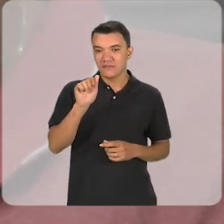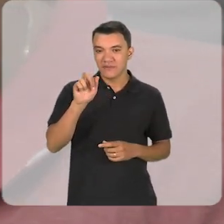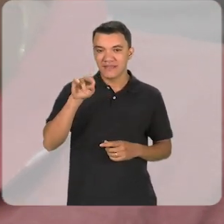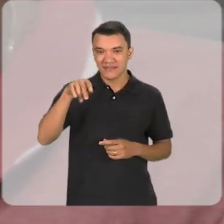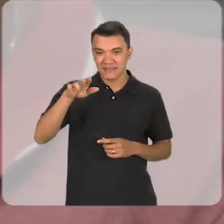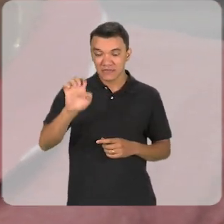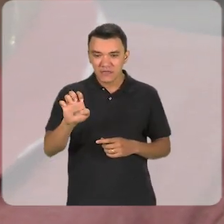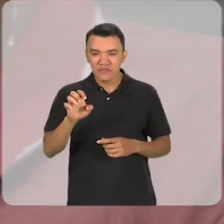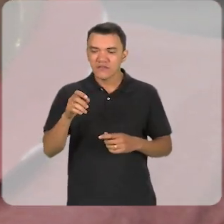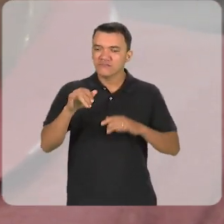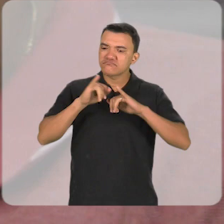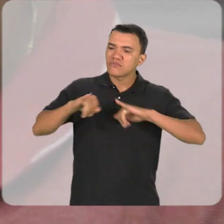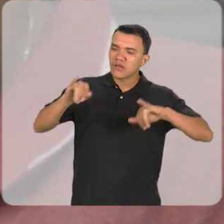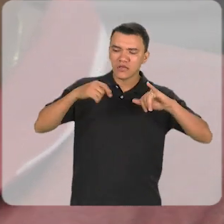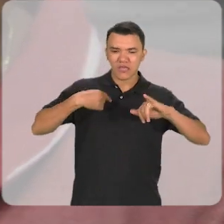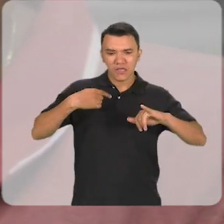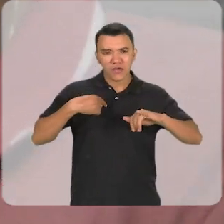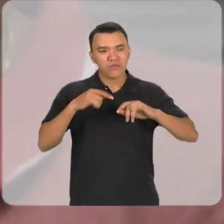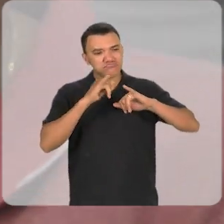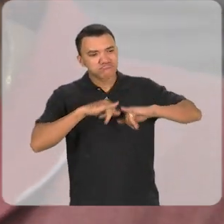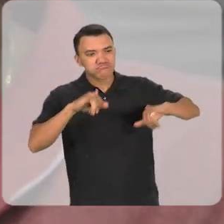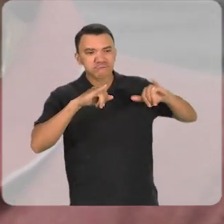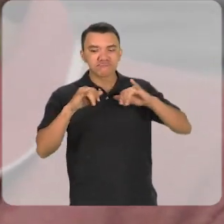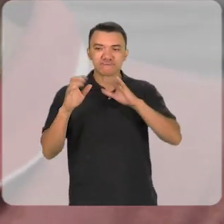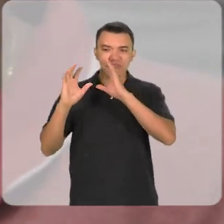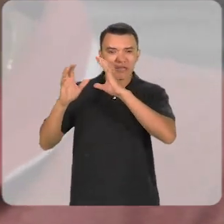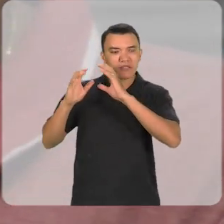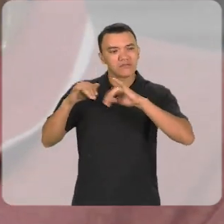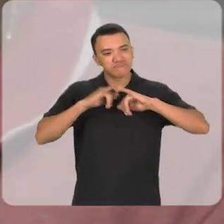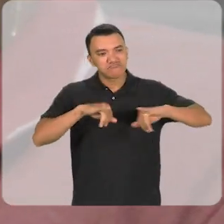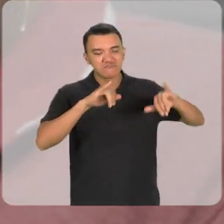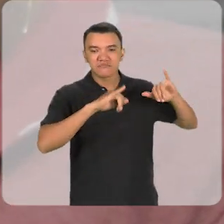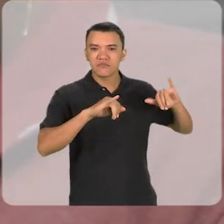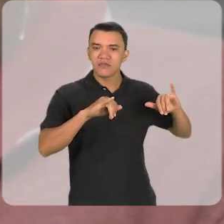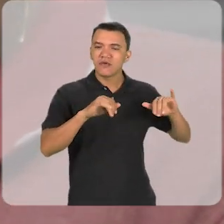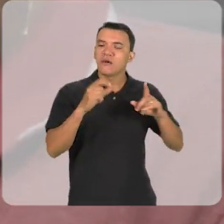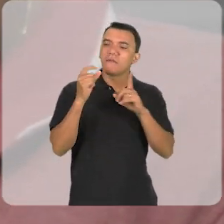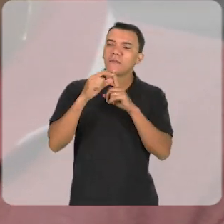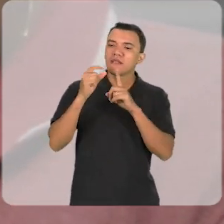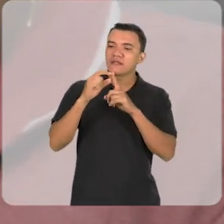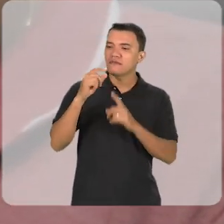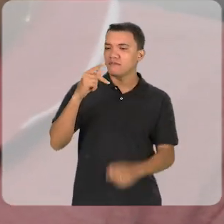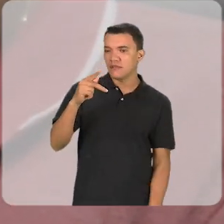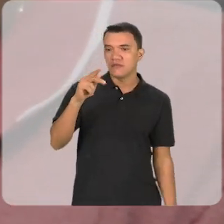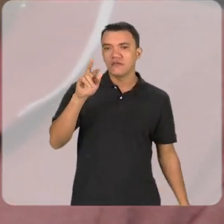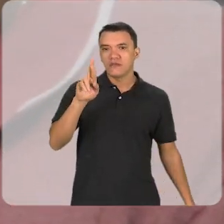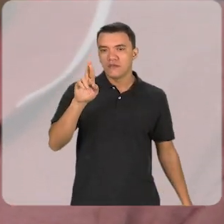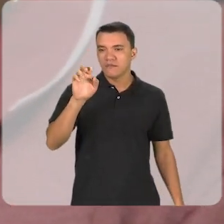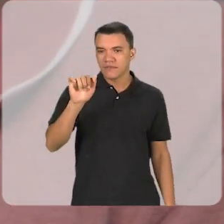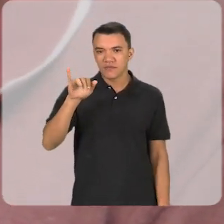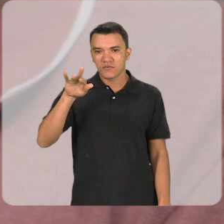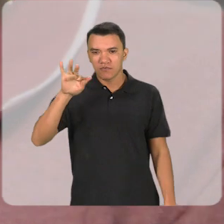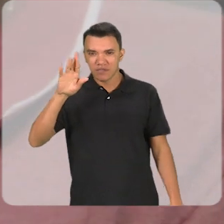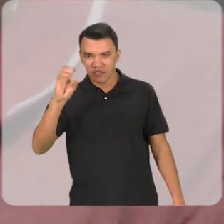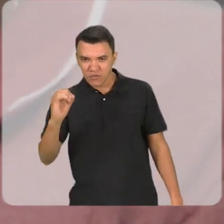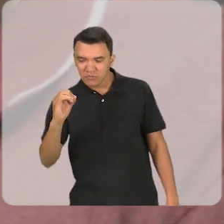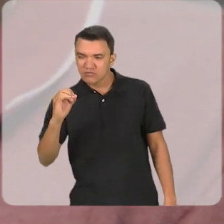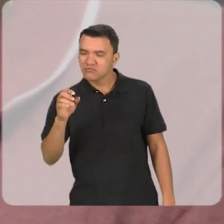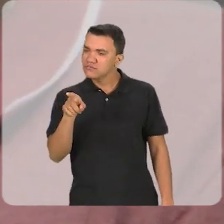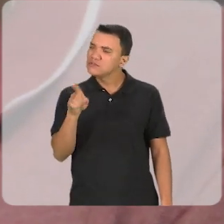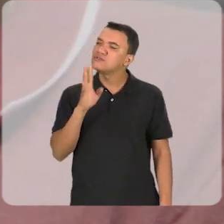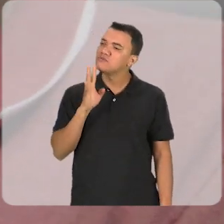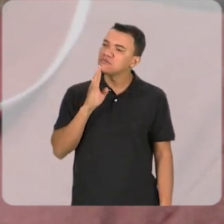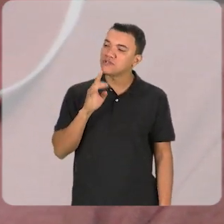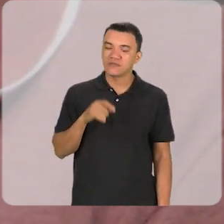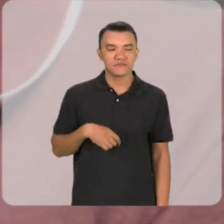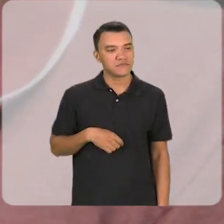do balão. Eu perguntei para ele se ele sabia o que era pregoeiro do pregoeiro. A palavra pregoeiro. Aí ele disse não. Mas eu achei tão